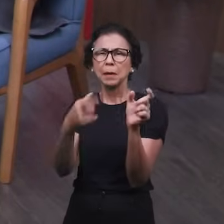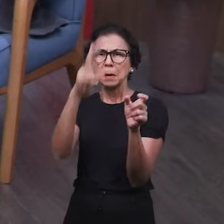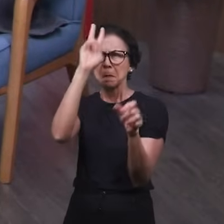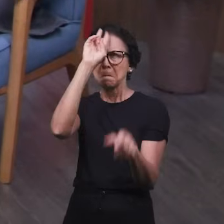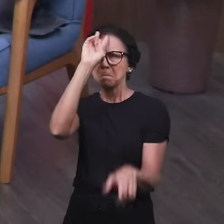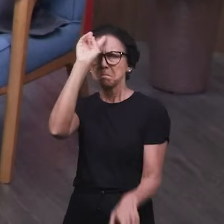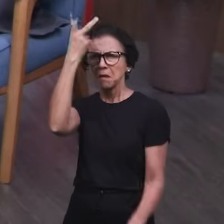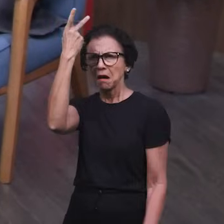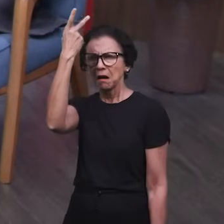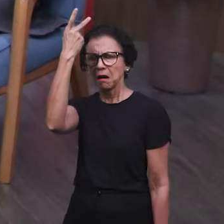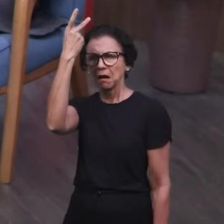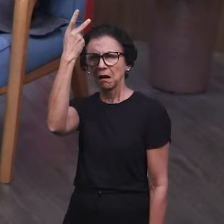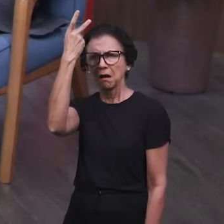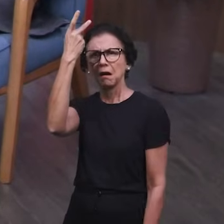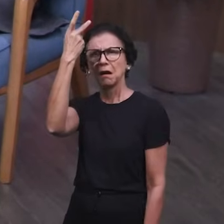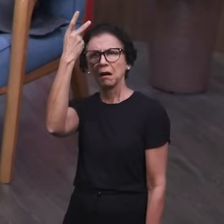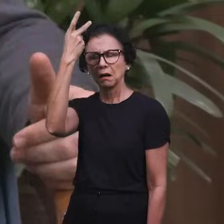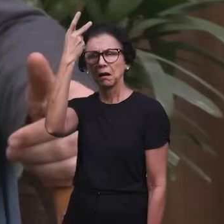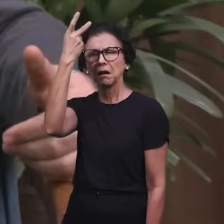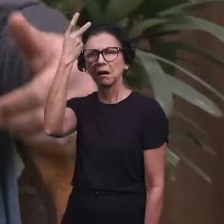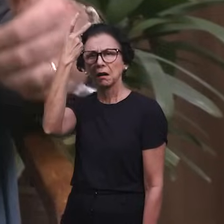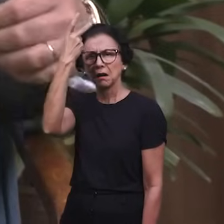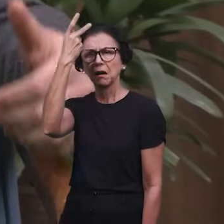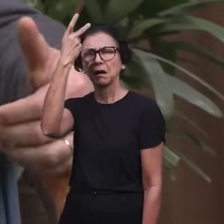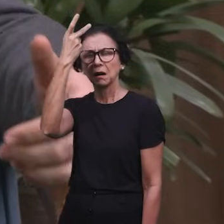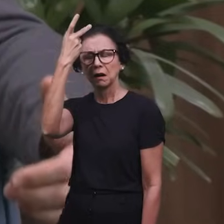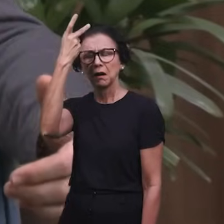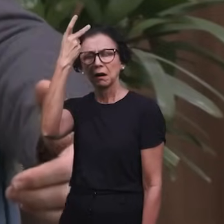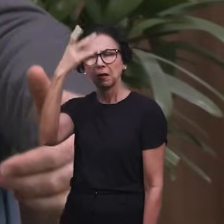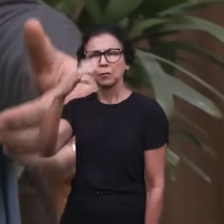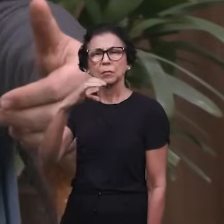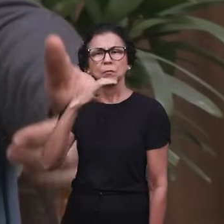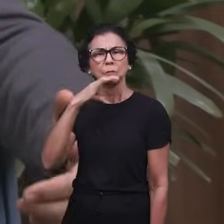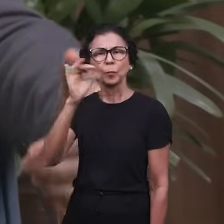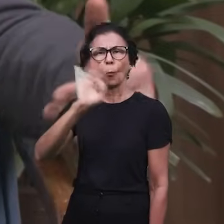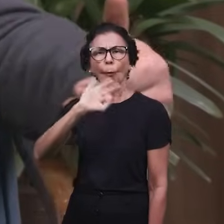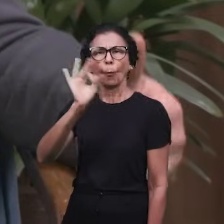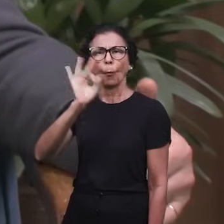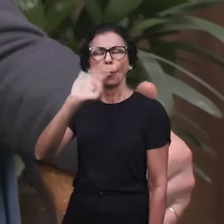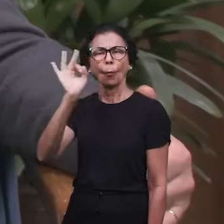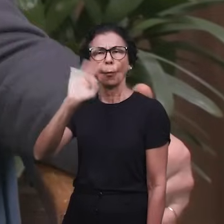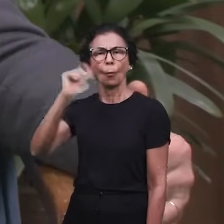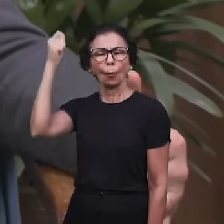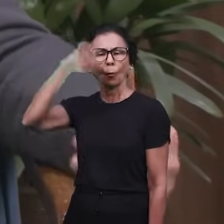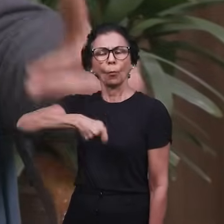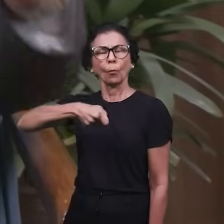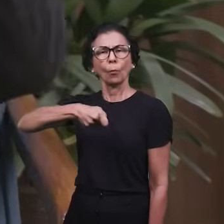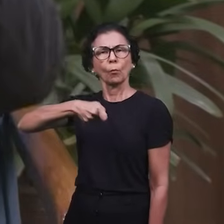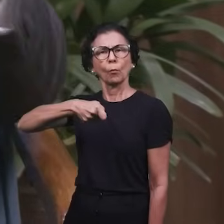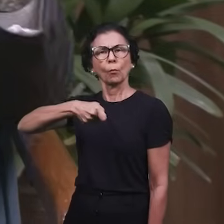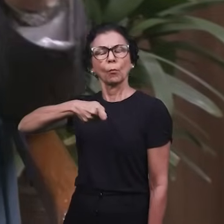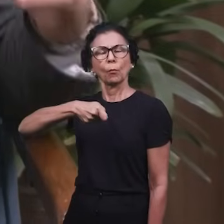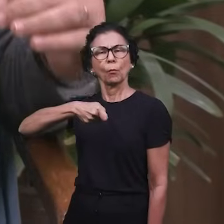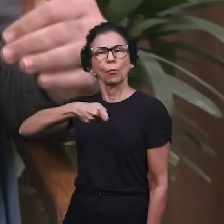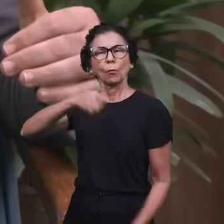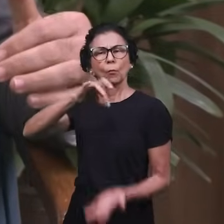de rebelião, de desconhecimento de uma autoridade legítima. Isso está no dicionário. Ok. Tá?